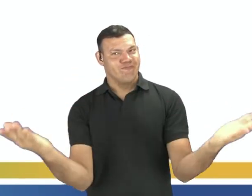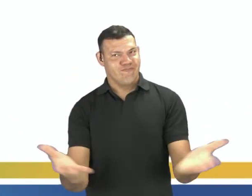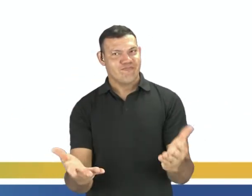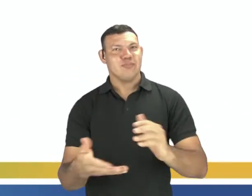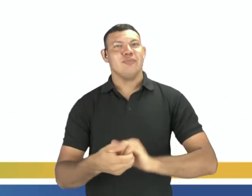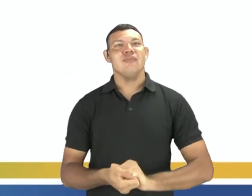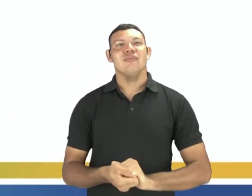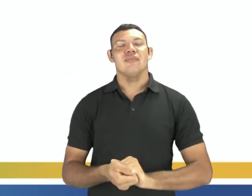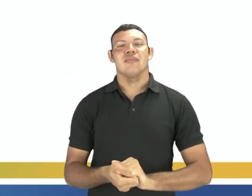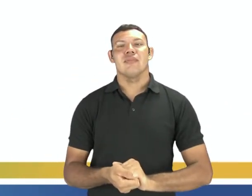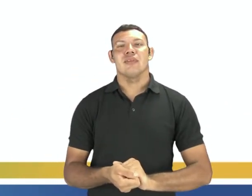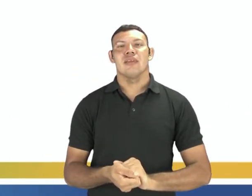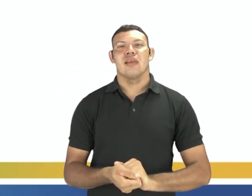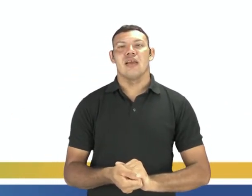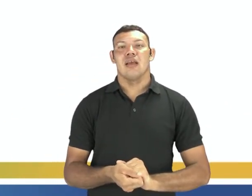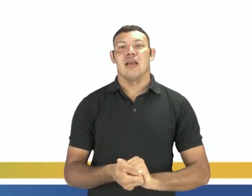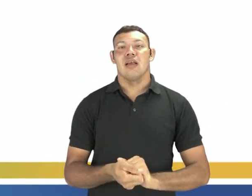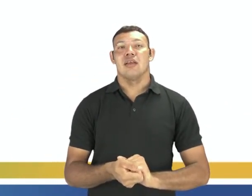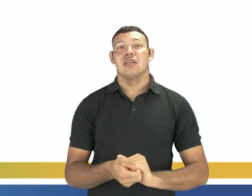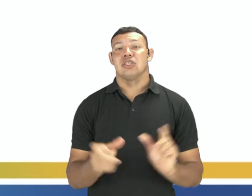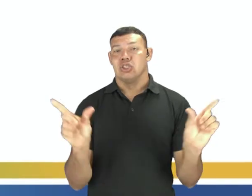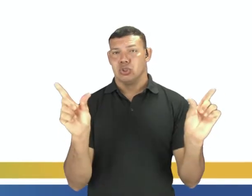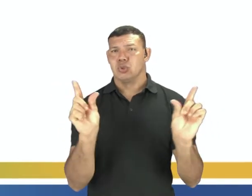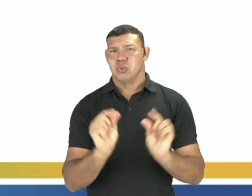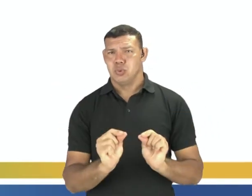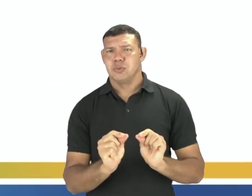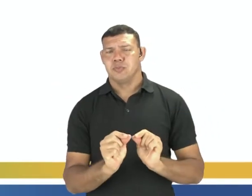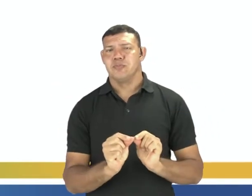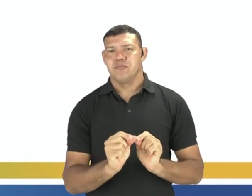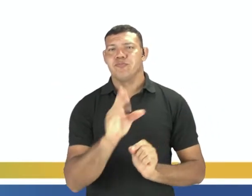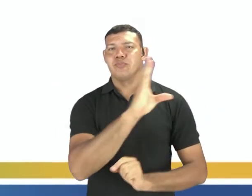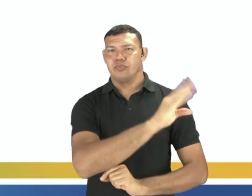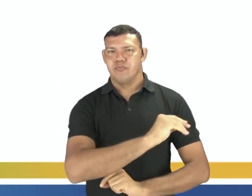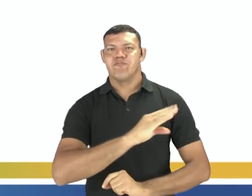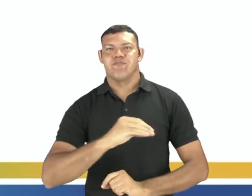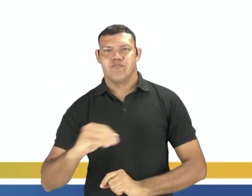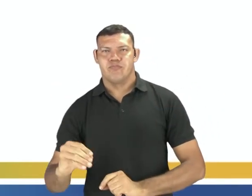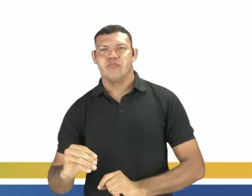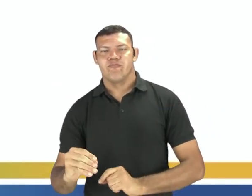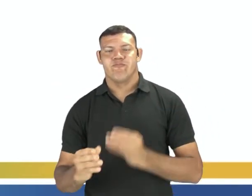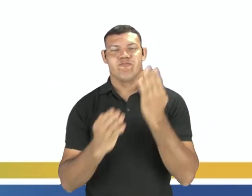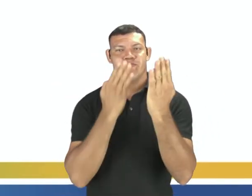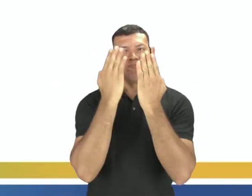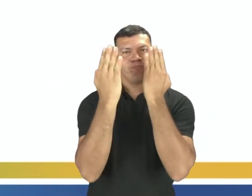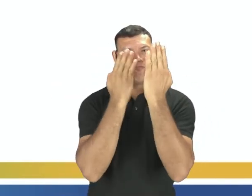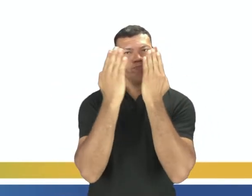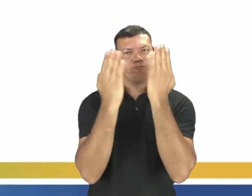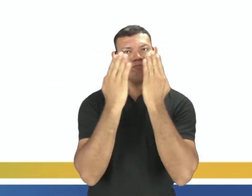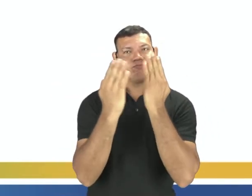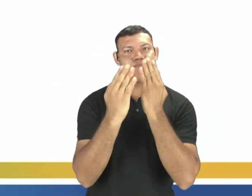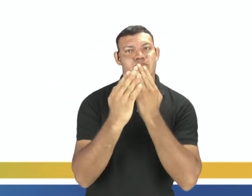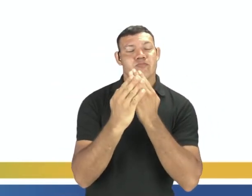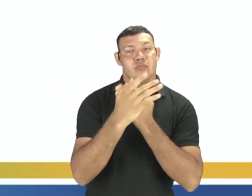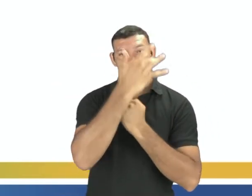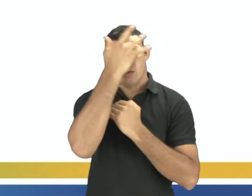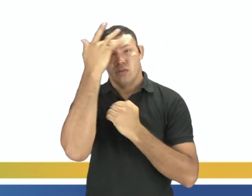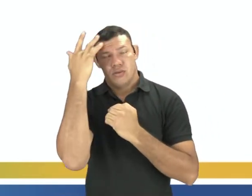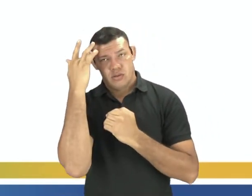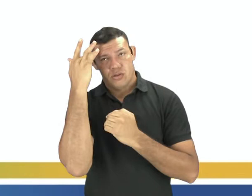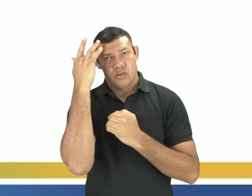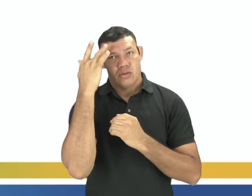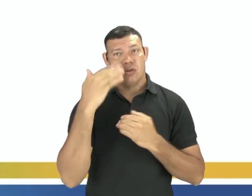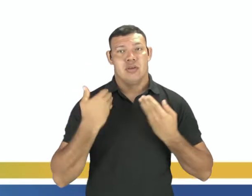agora. Então, reduzindo, a adolescência é o amadurecimento psicológico do indivíduo.